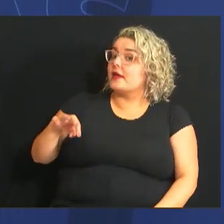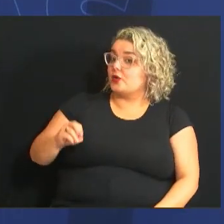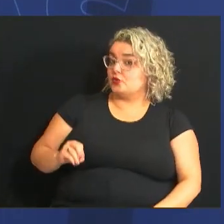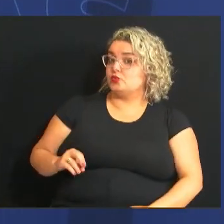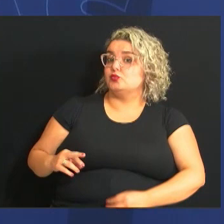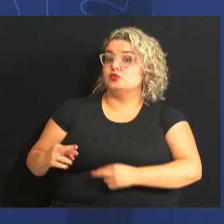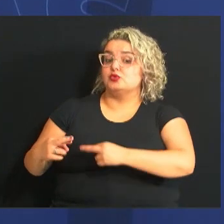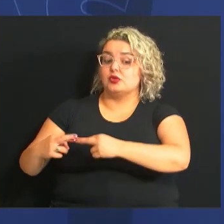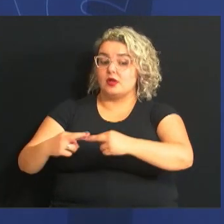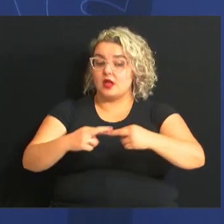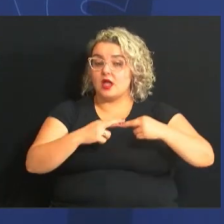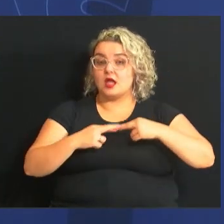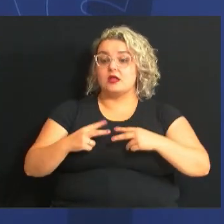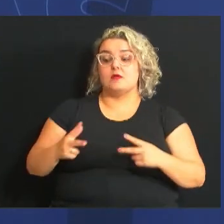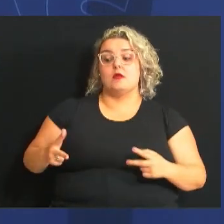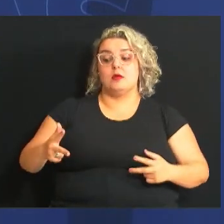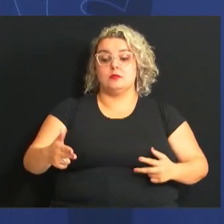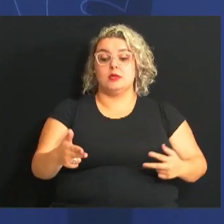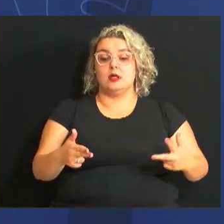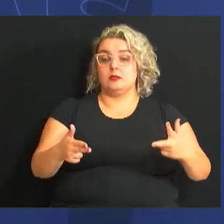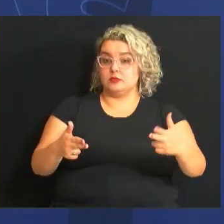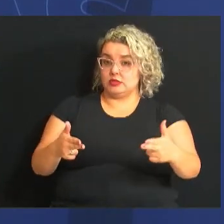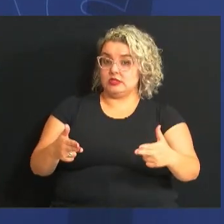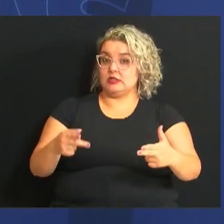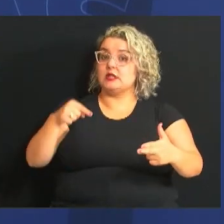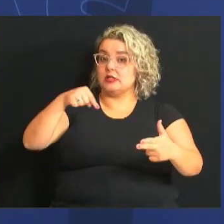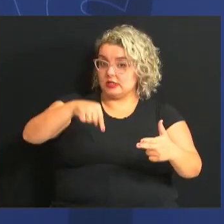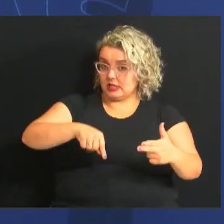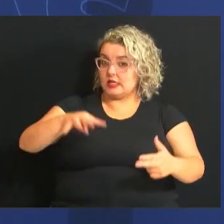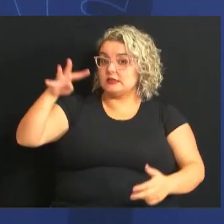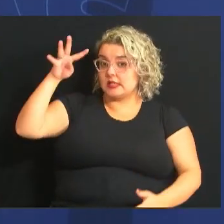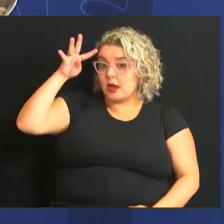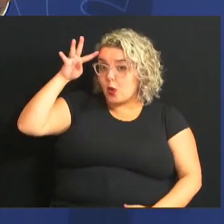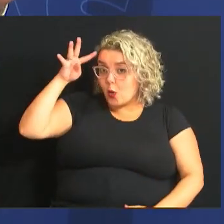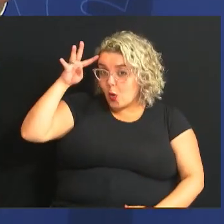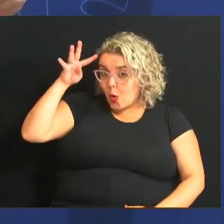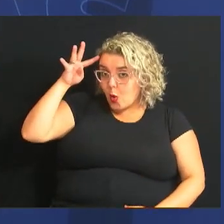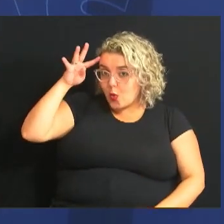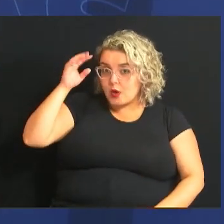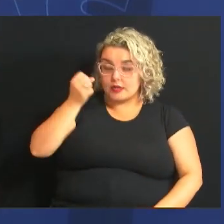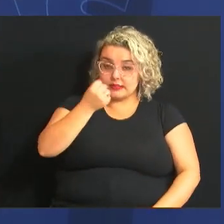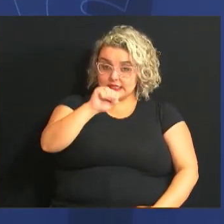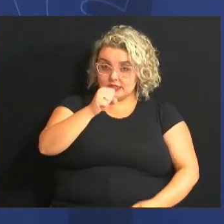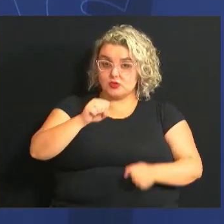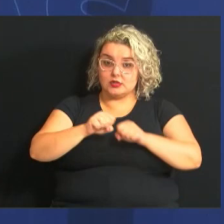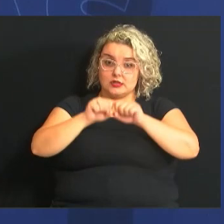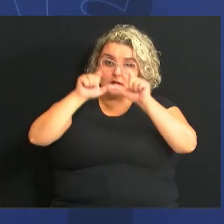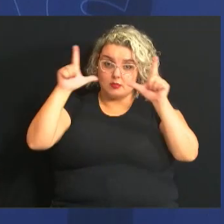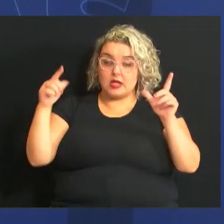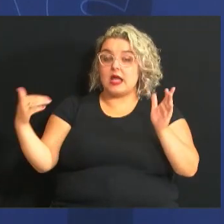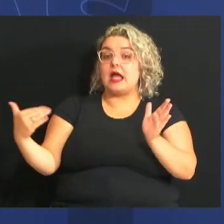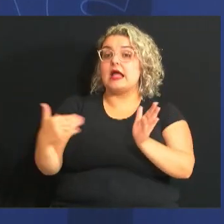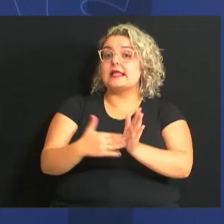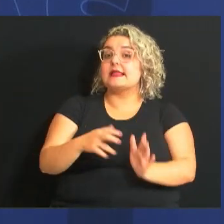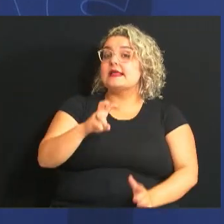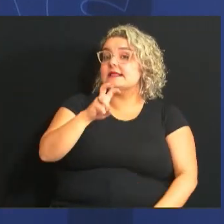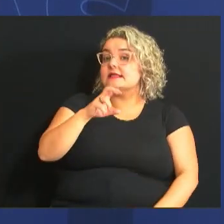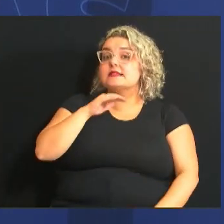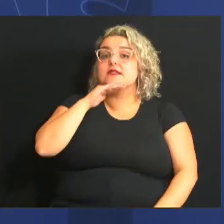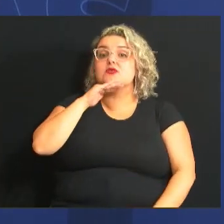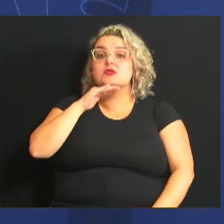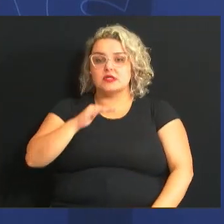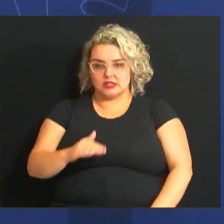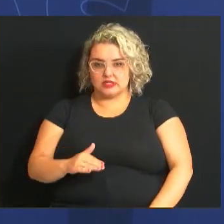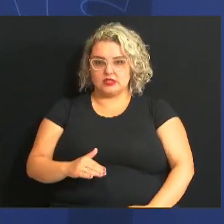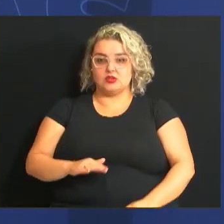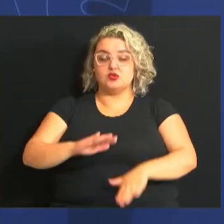interromper o fornecimento de água nesta quarta-feira, das 8 horas da manhã até as 5 horas da tarde nos